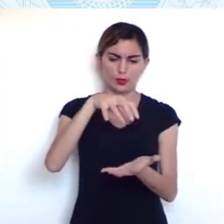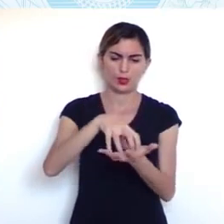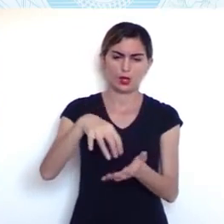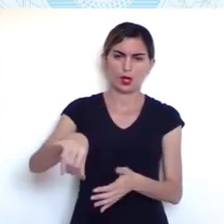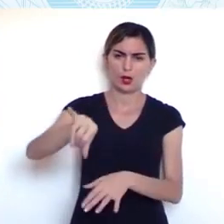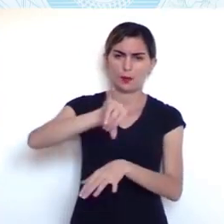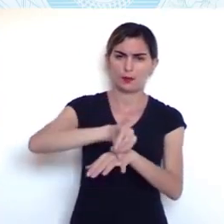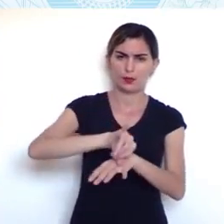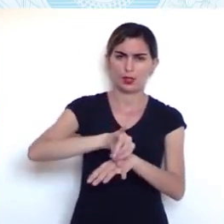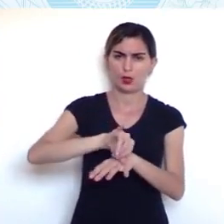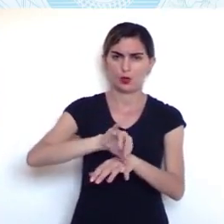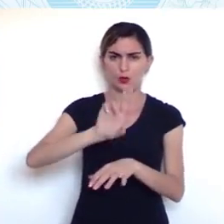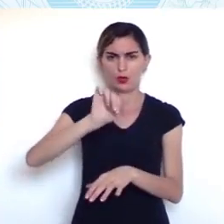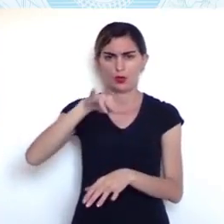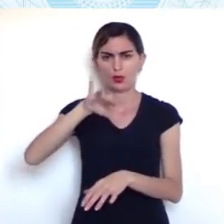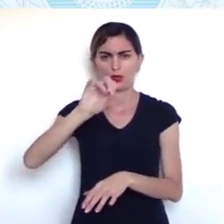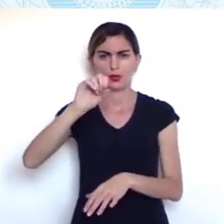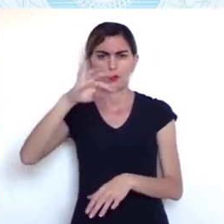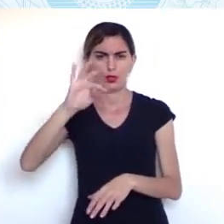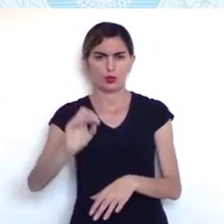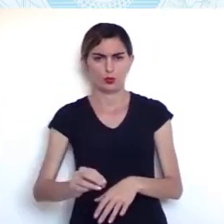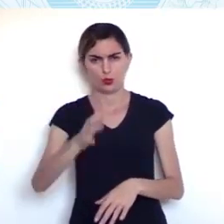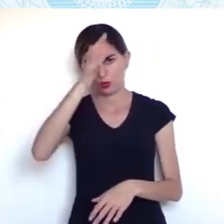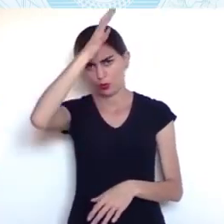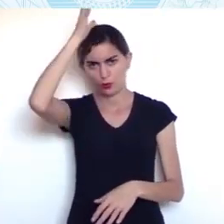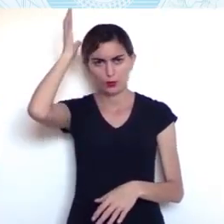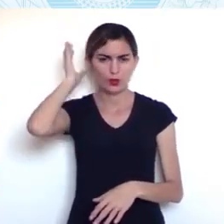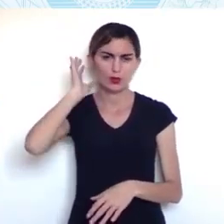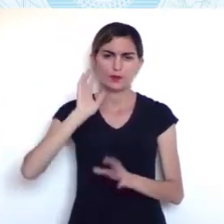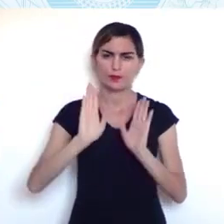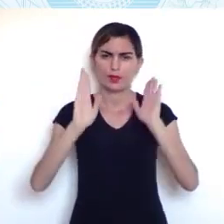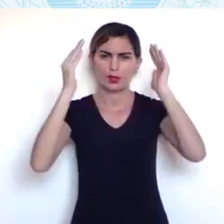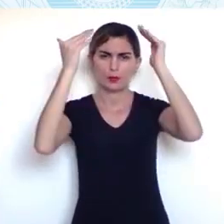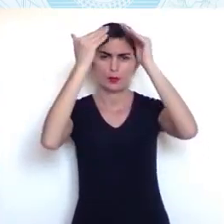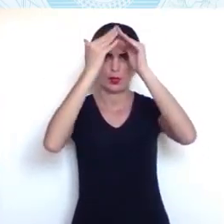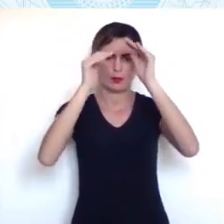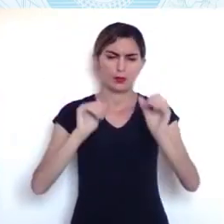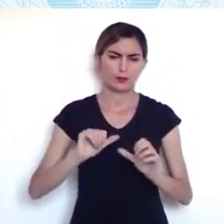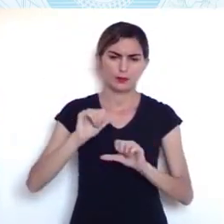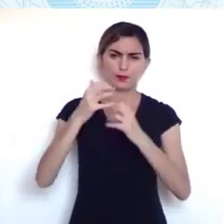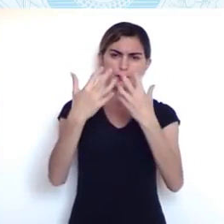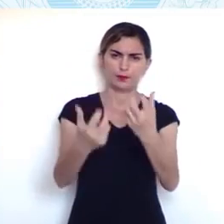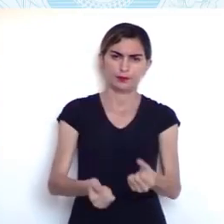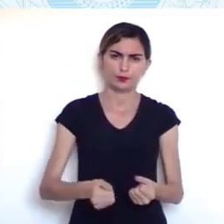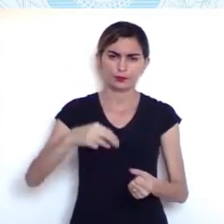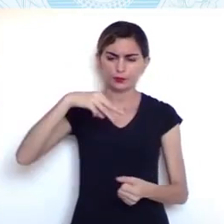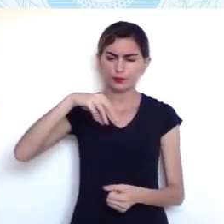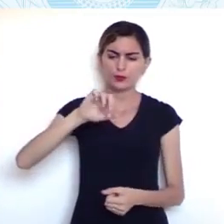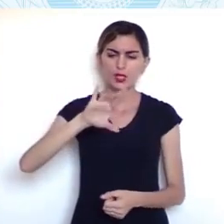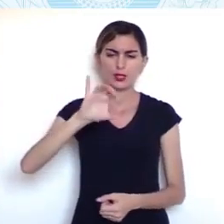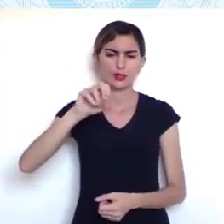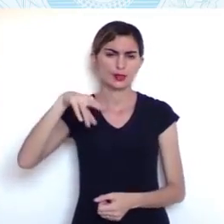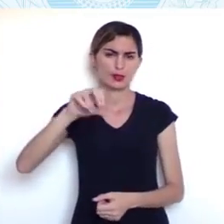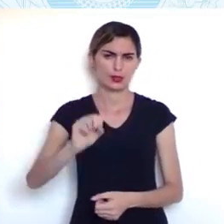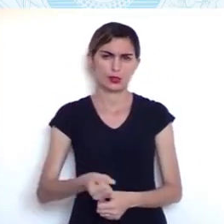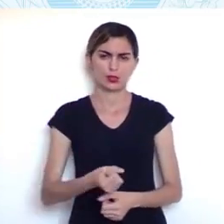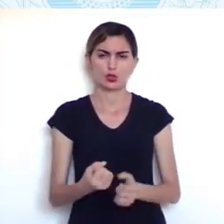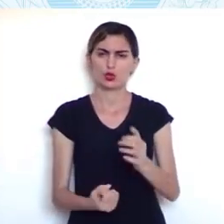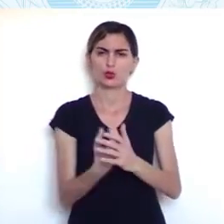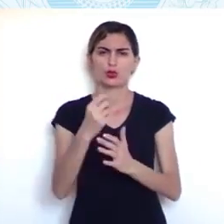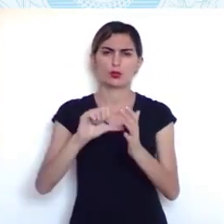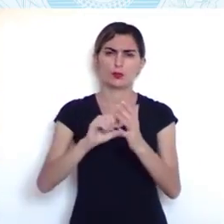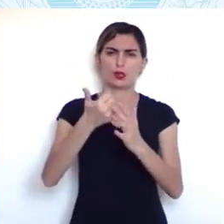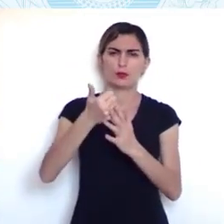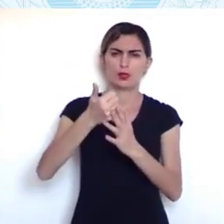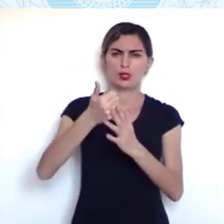Renascimento. Os papas tornaram-se mecenas. Surgem as primeiras